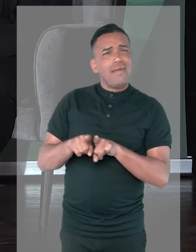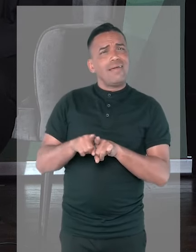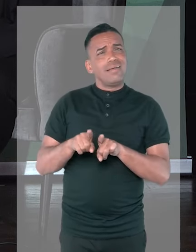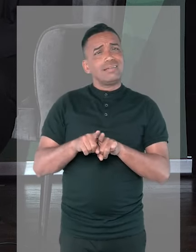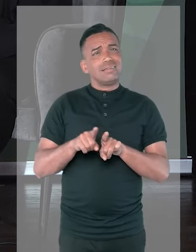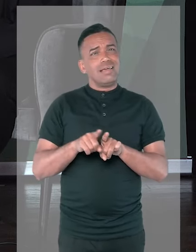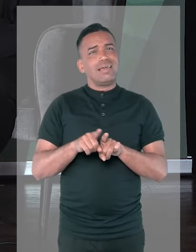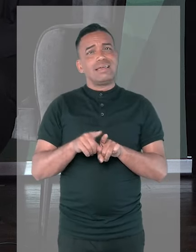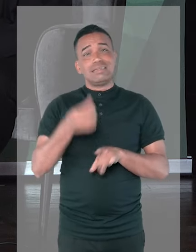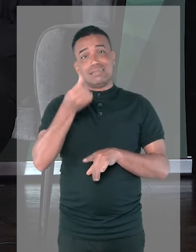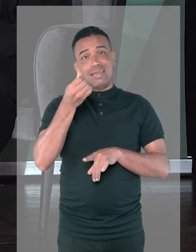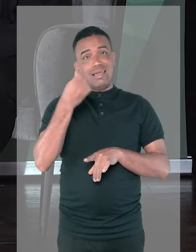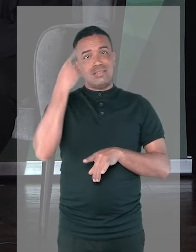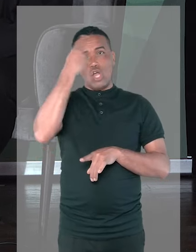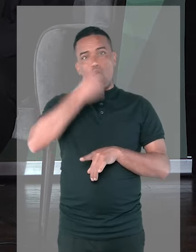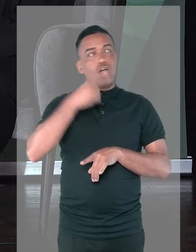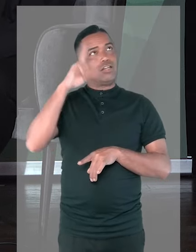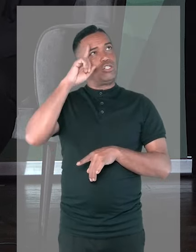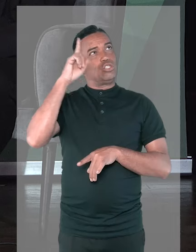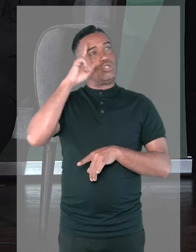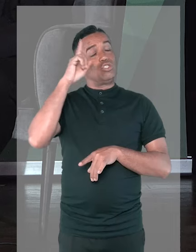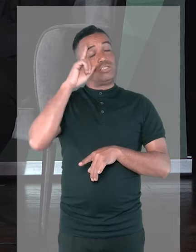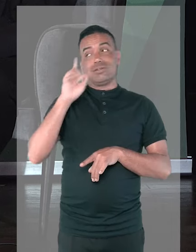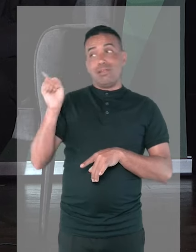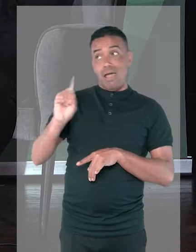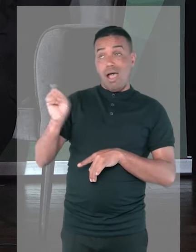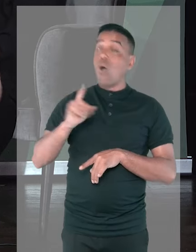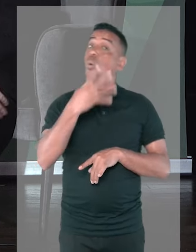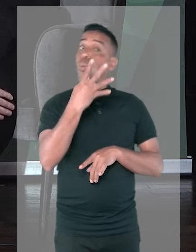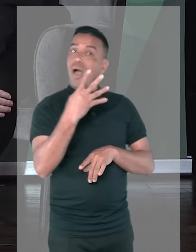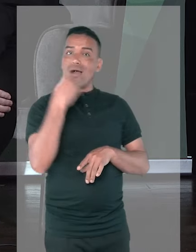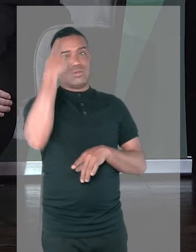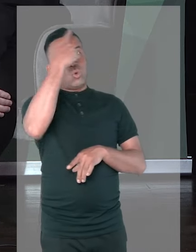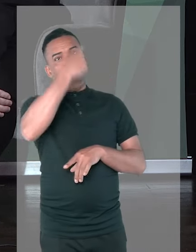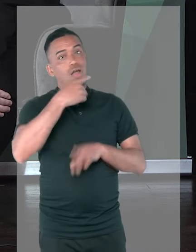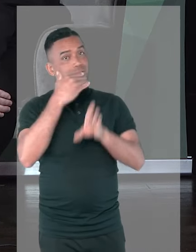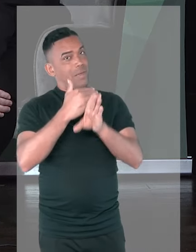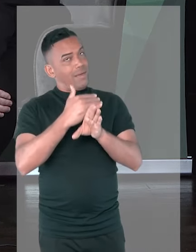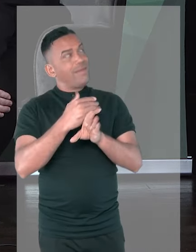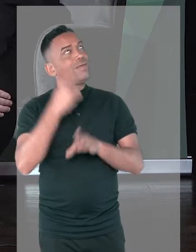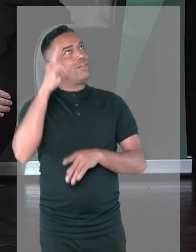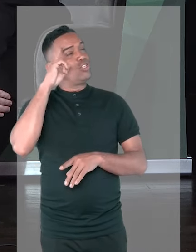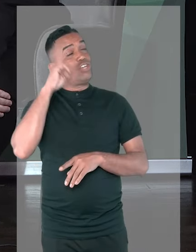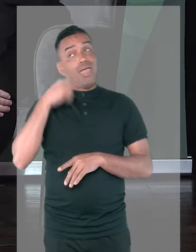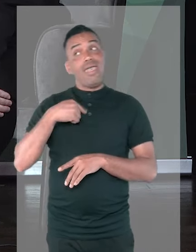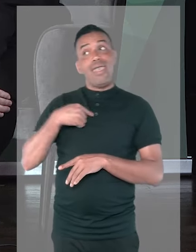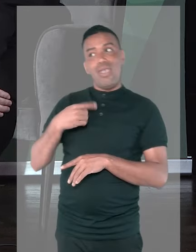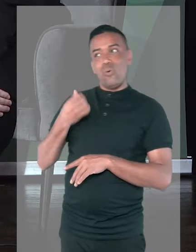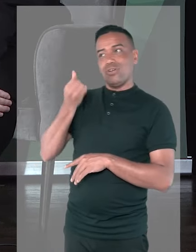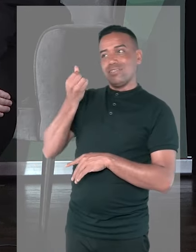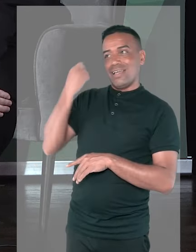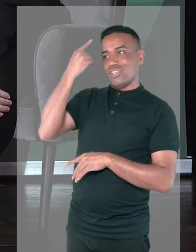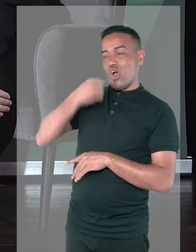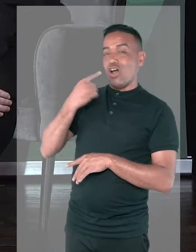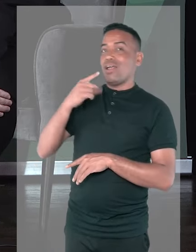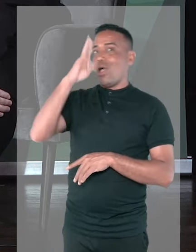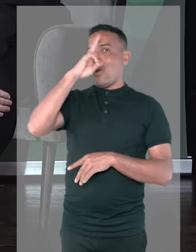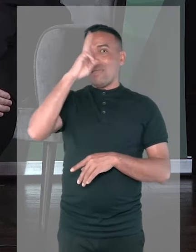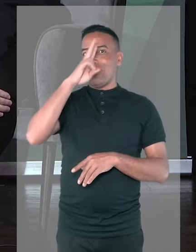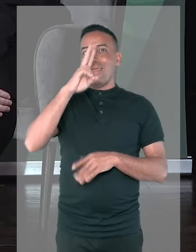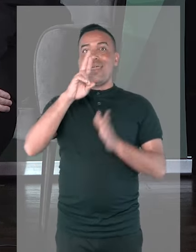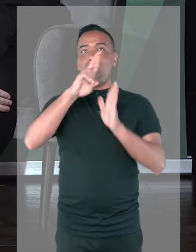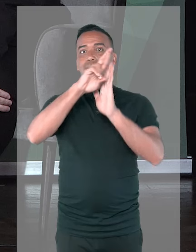6 horas por dia, fala um pouquinho do 4. Quatro, Cheguei a desculpa, tanto. não. Olha que ato fale, 6 horas sou eu. Na hora que falou, lembrei do